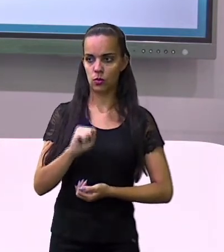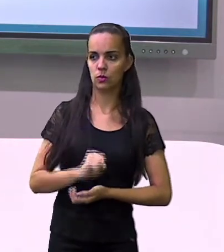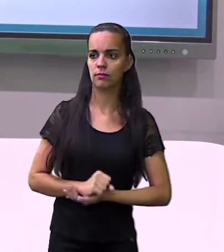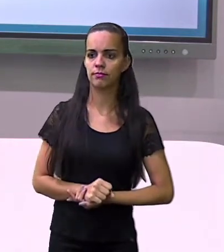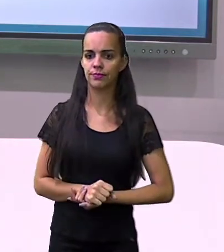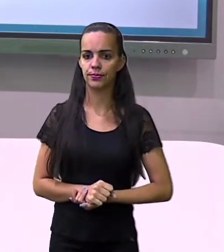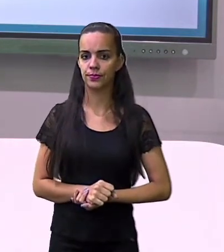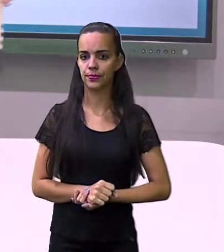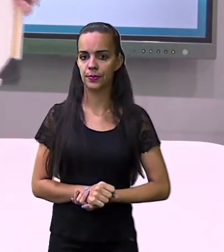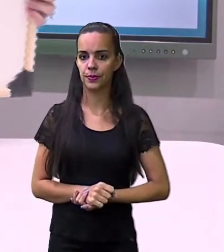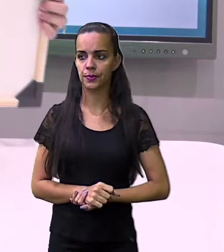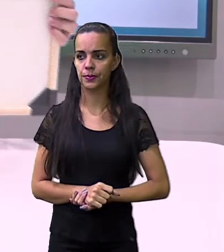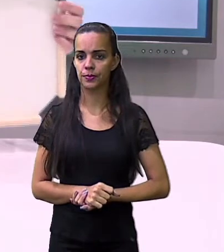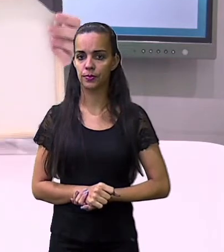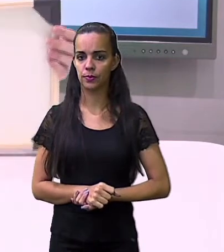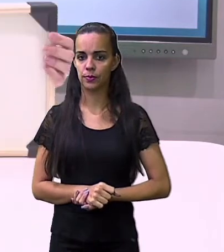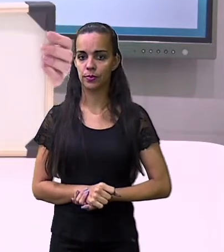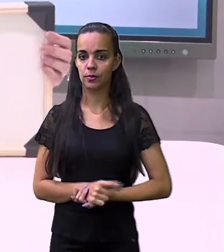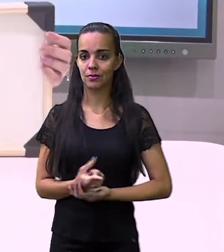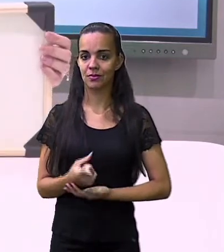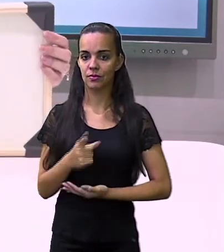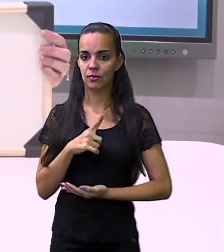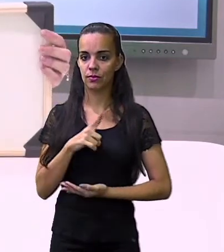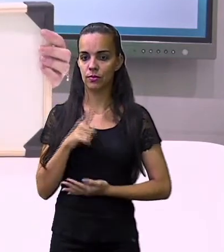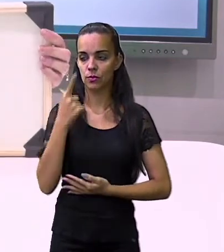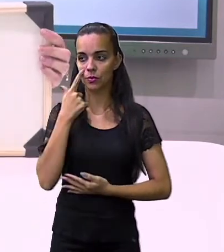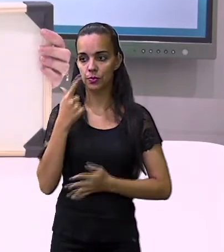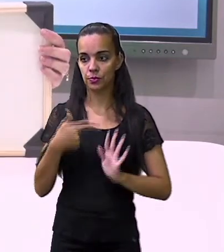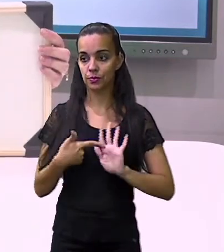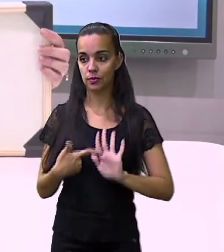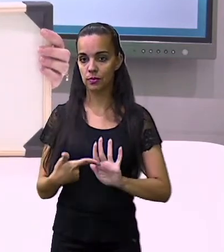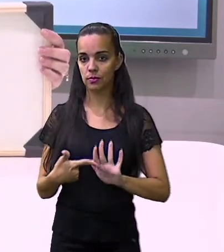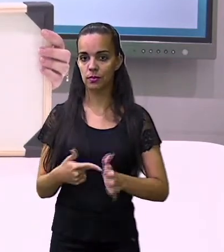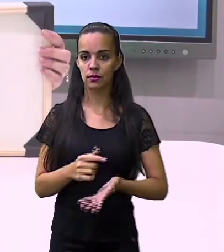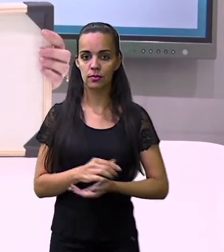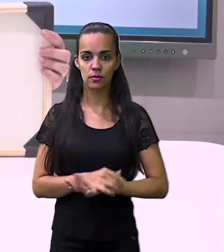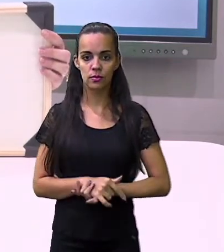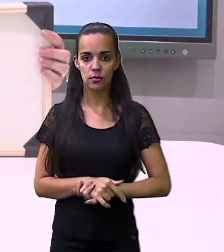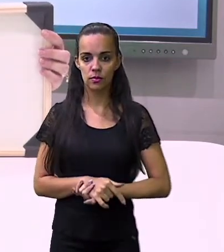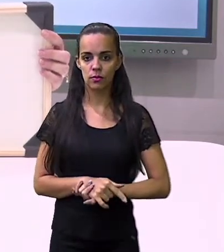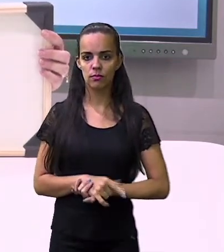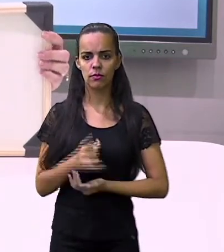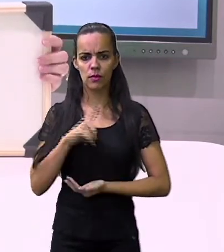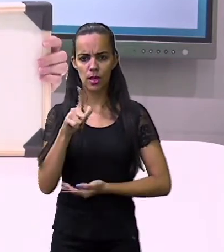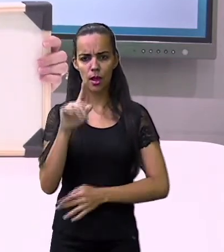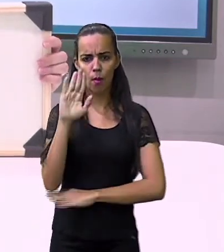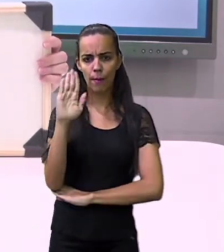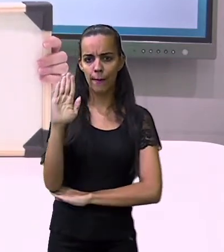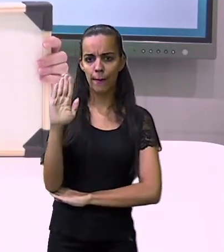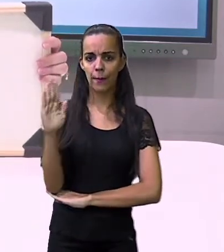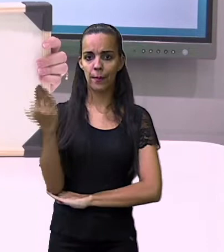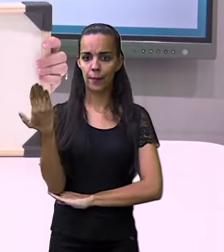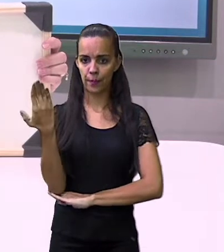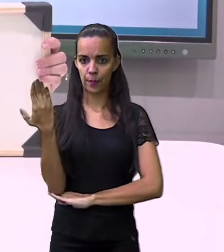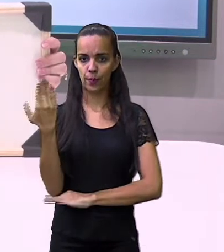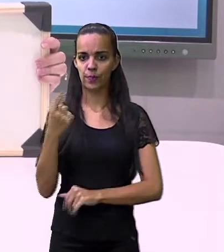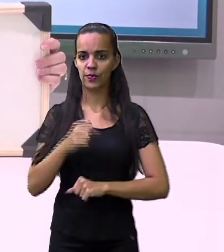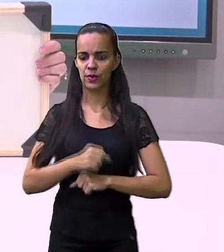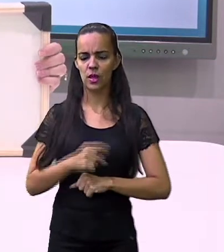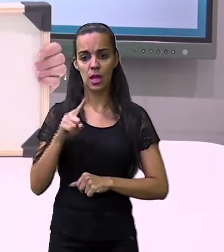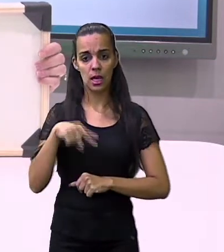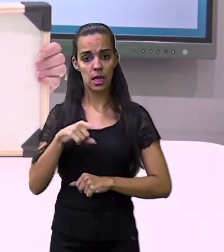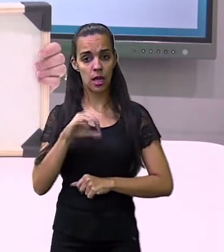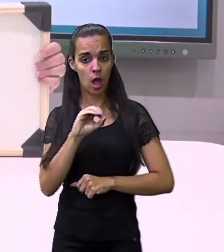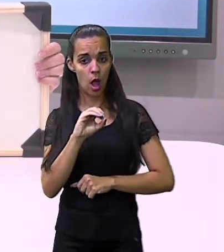exemplo, um exemplo de uma bandeja. Essa bandeja ela é de madeira e ela é um corpo opaco. Por